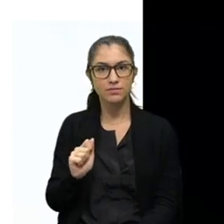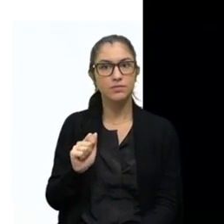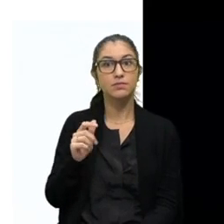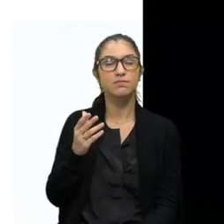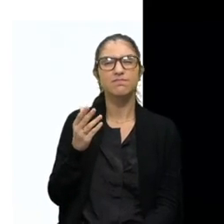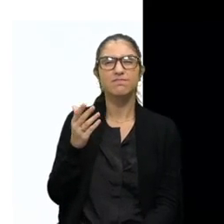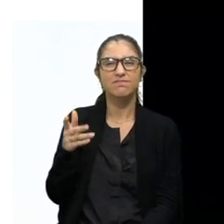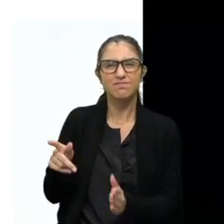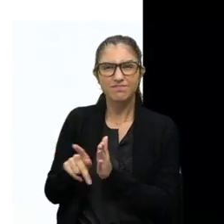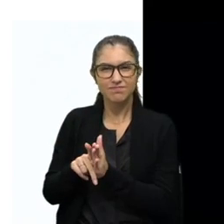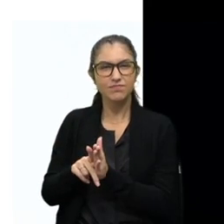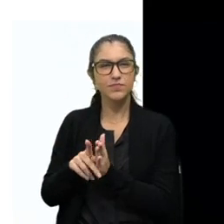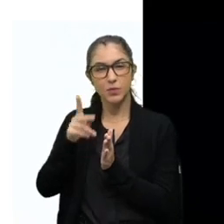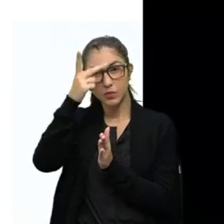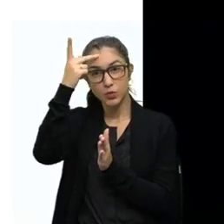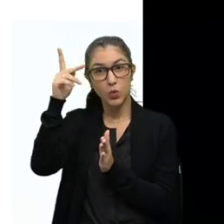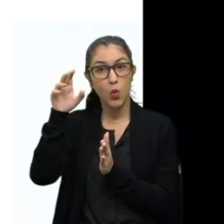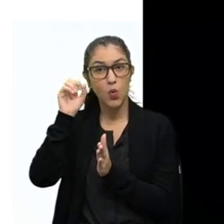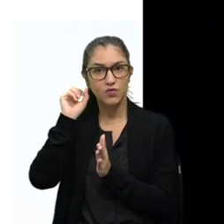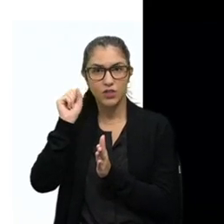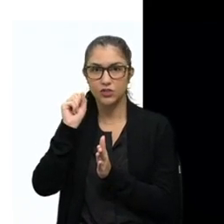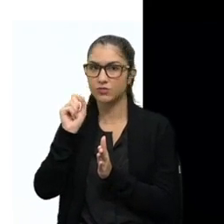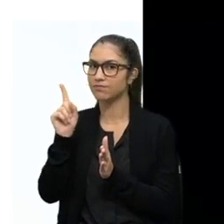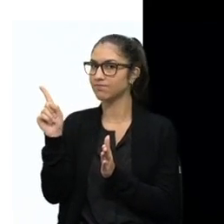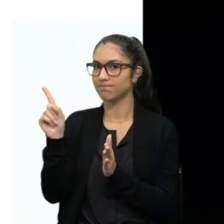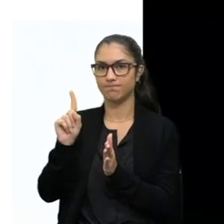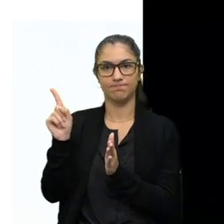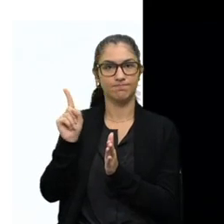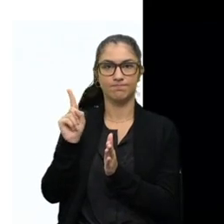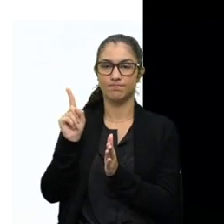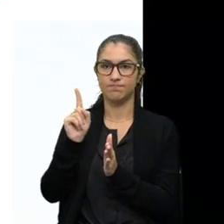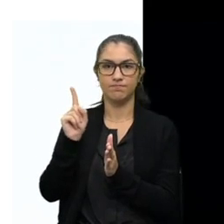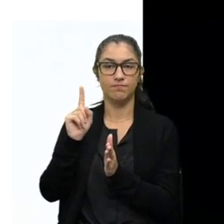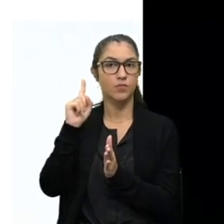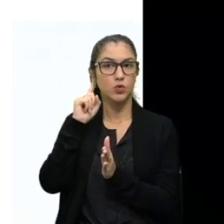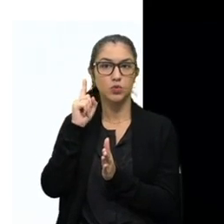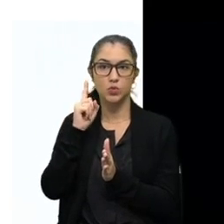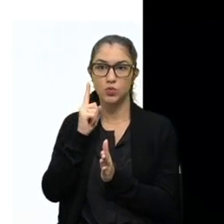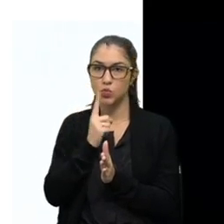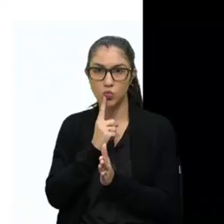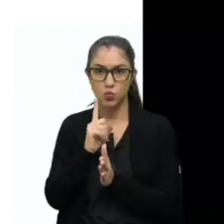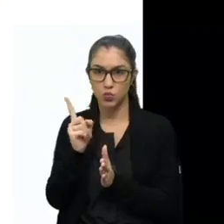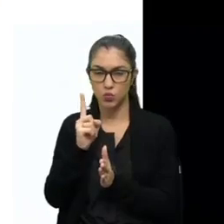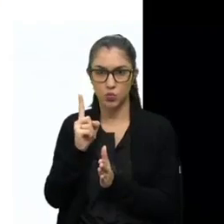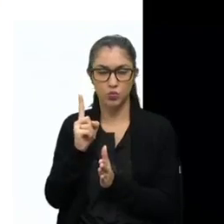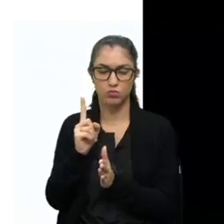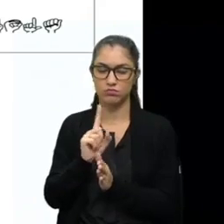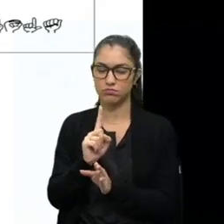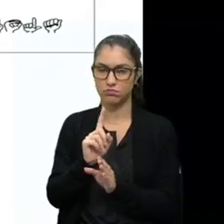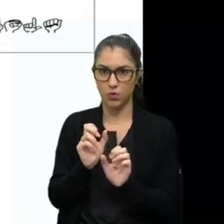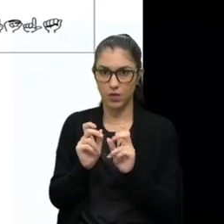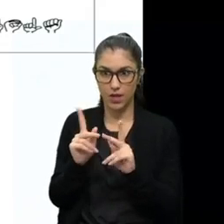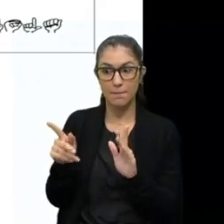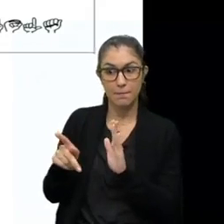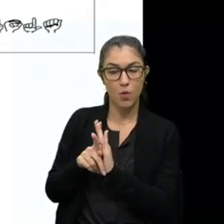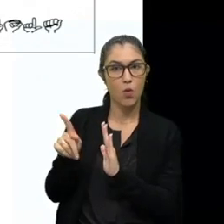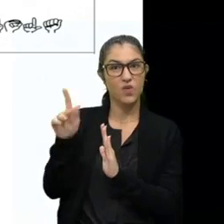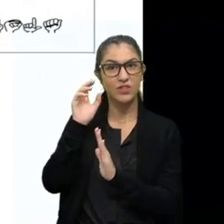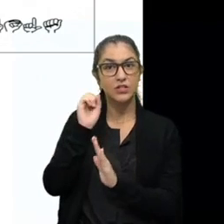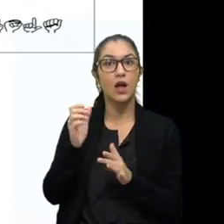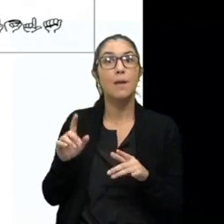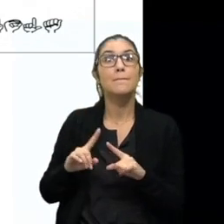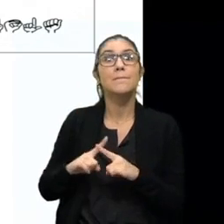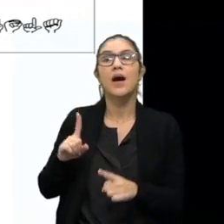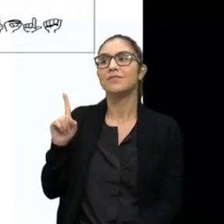bem para ouvintes, não é para a questão do letramento, não é para as crianças surdas.